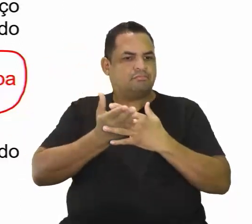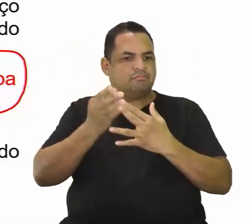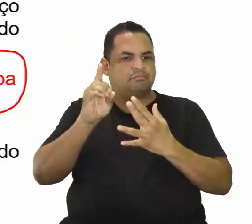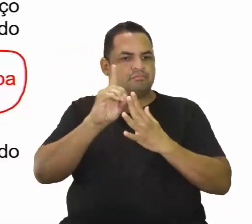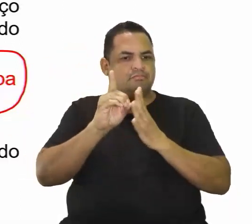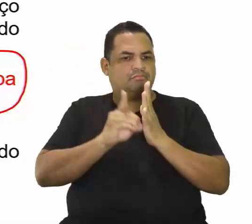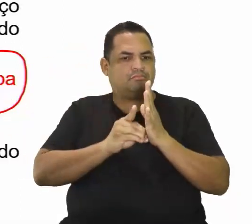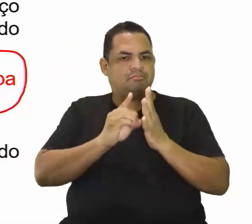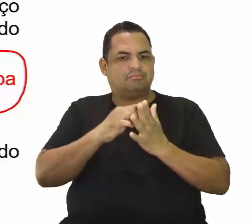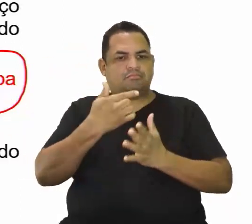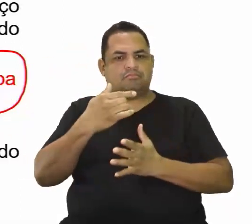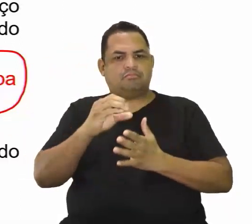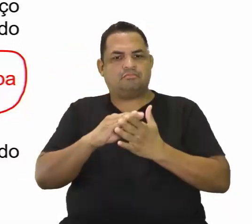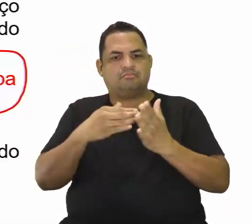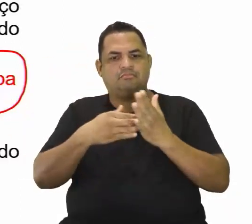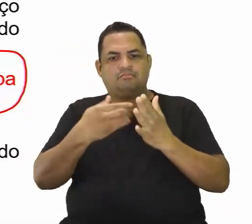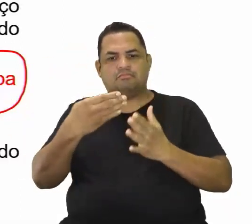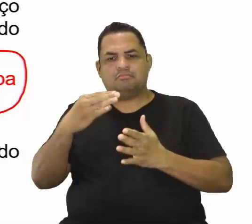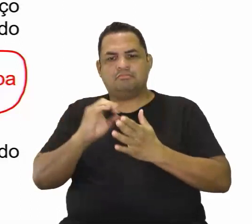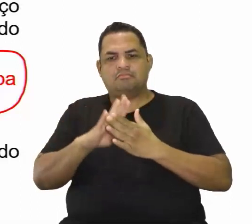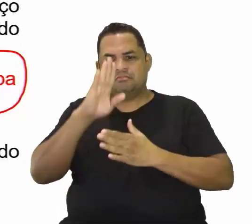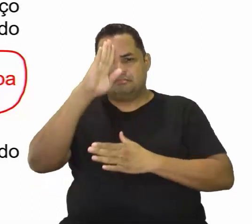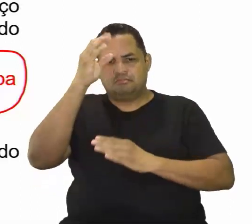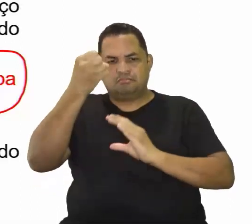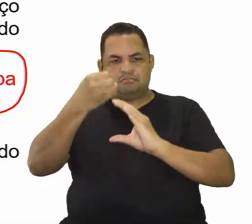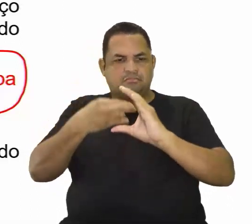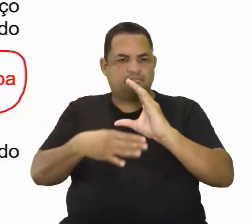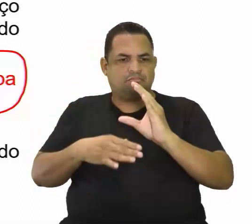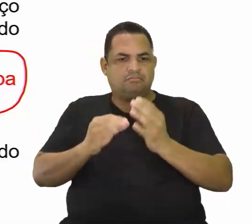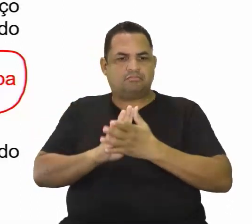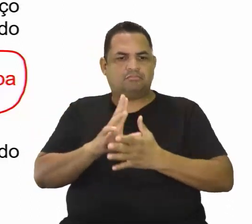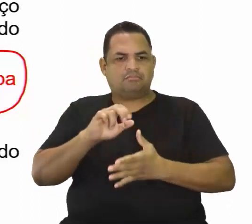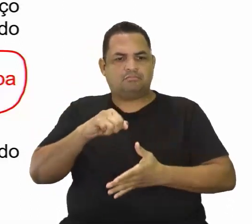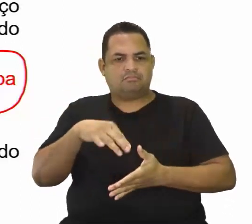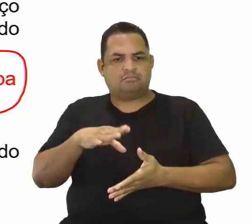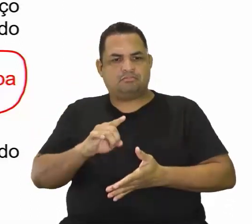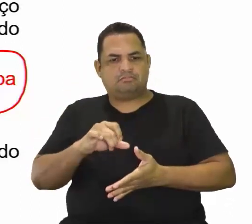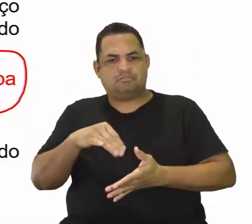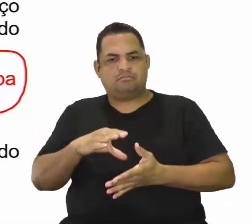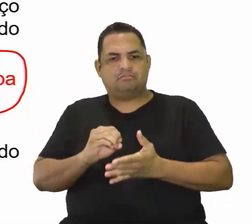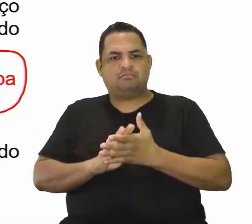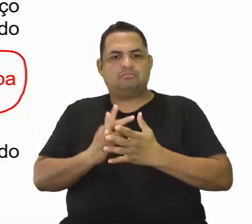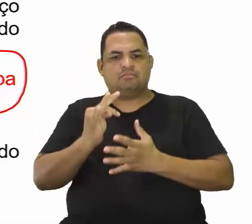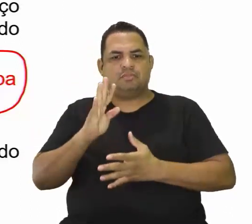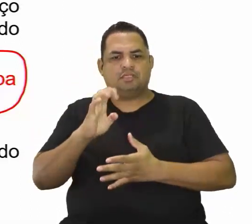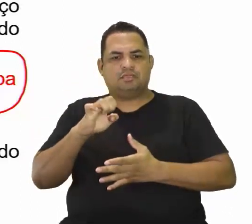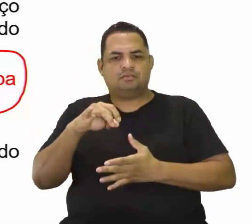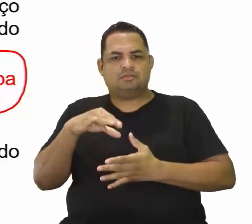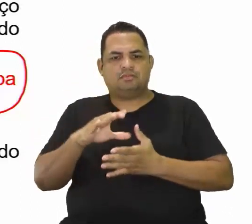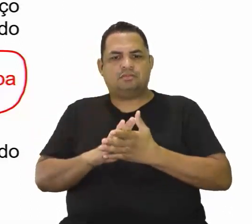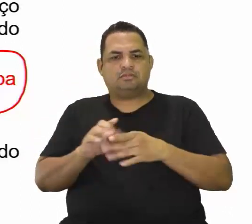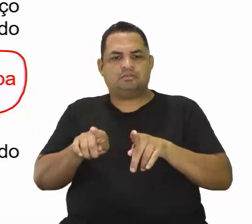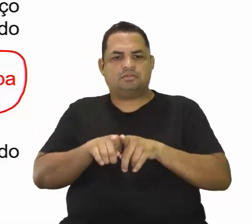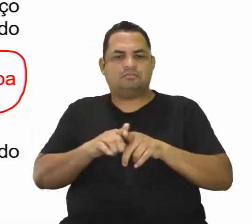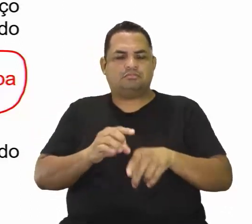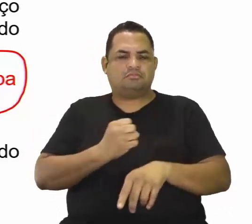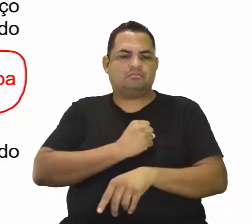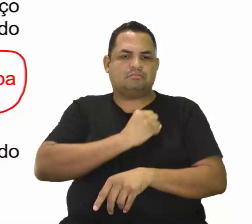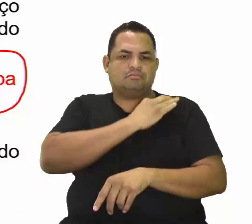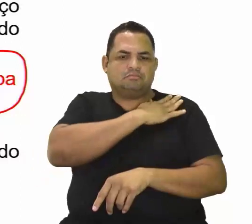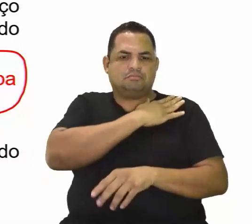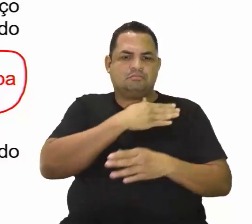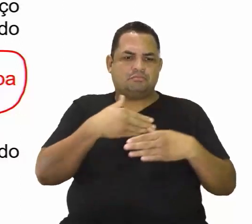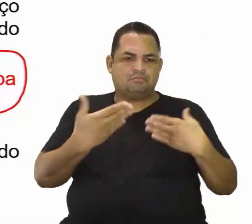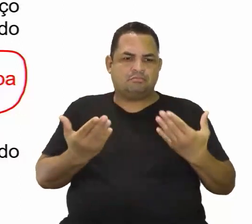de 20 e 40, cujas principais características eram o nacionalismo, o totalitarismo e o